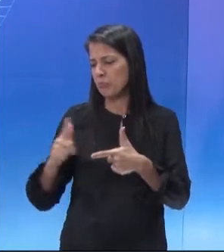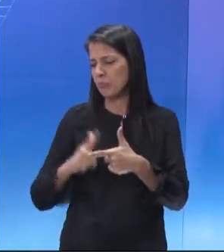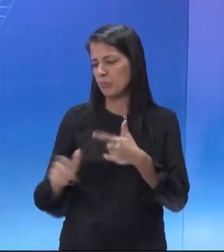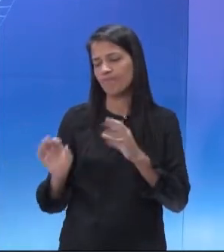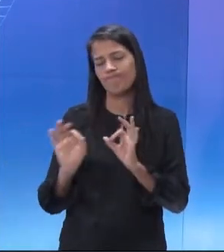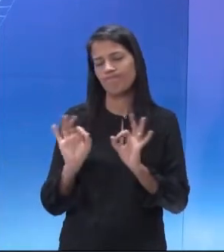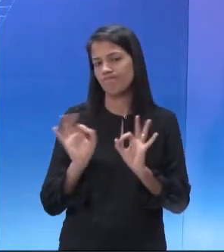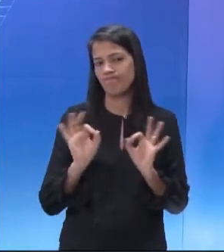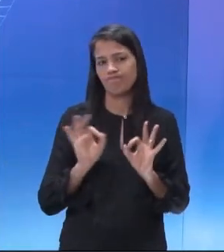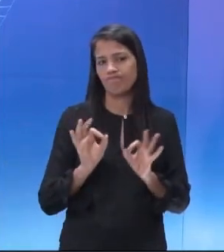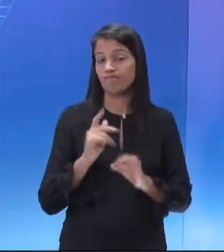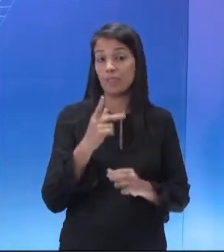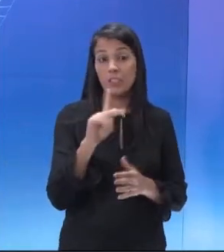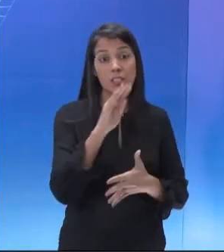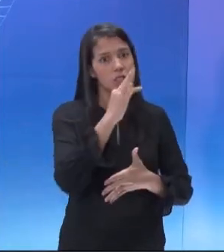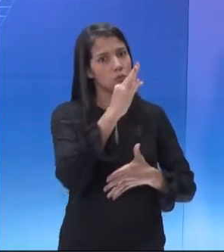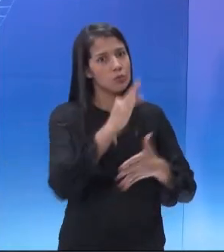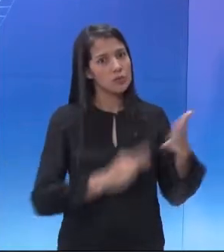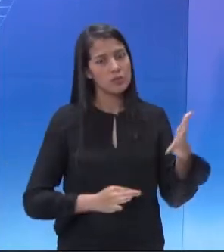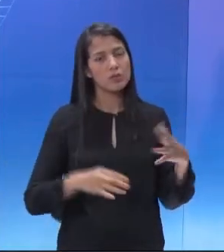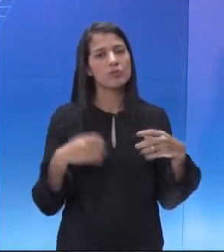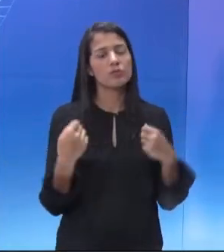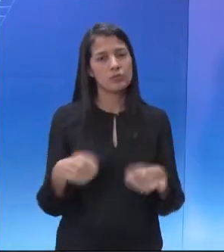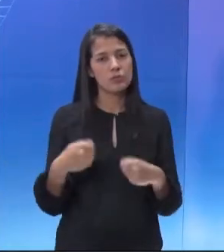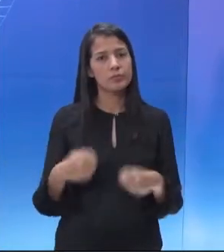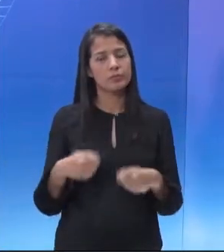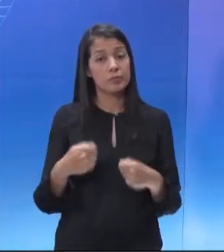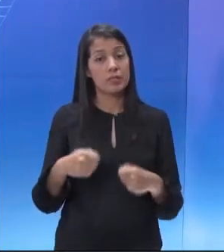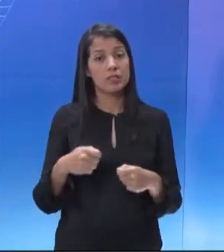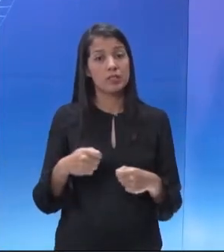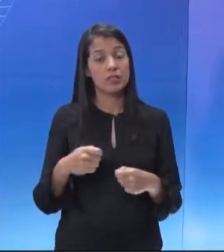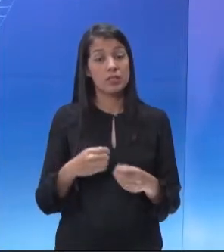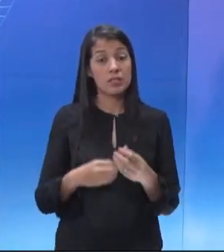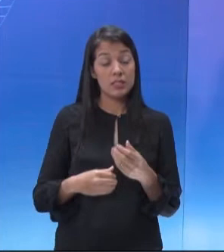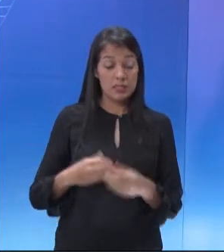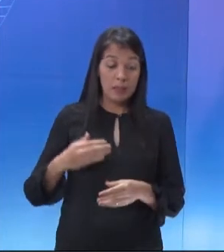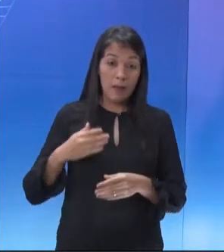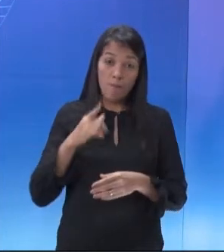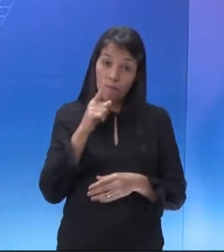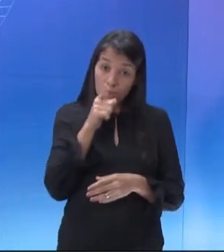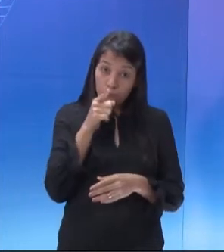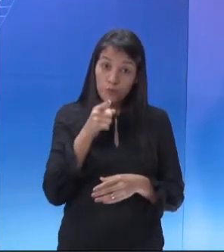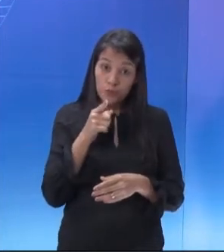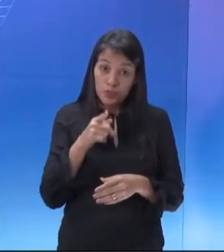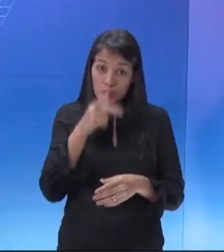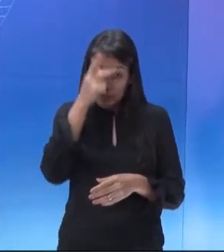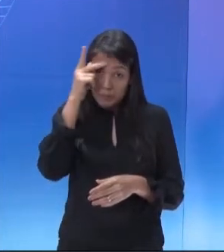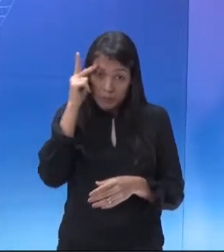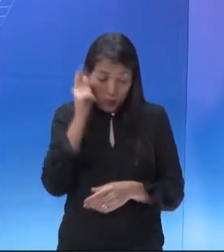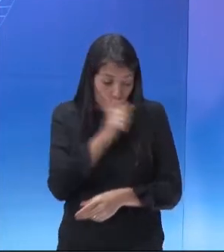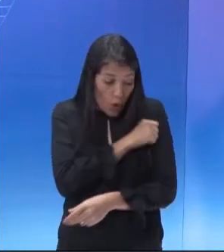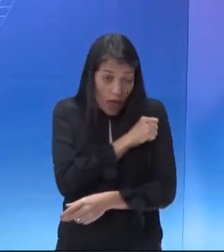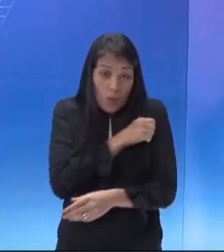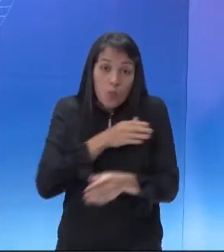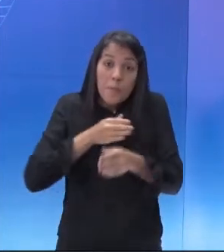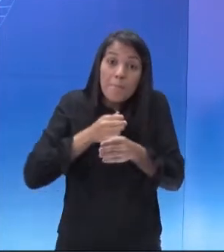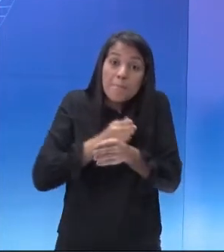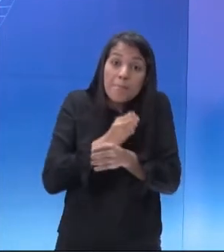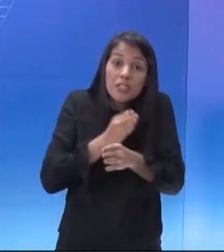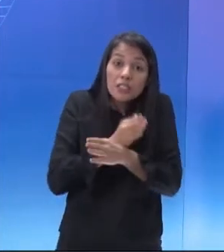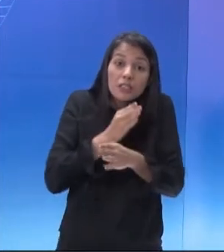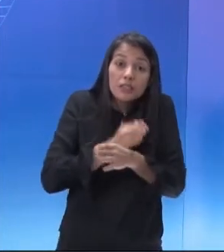construir uma proposição. O seu texto será propositivo exatamente porque você precisa participar